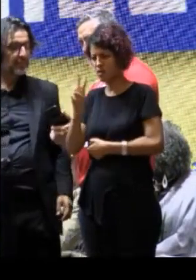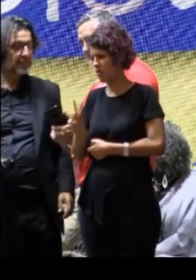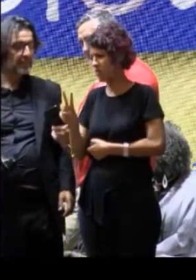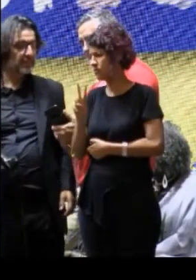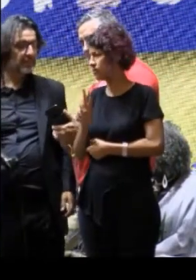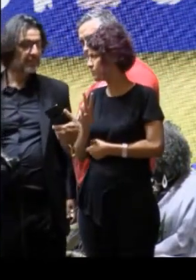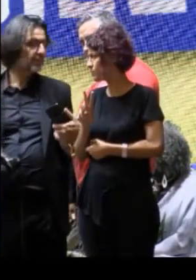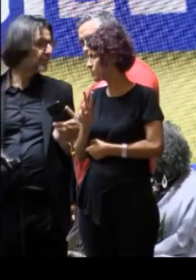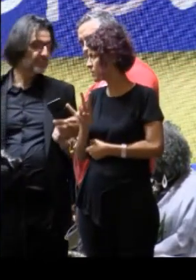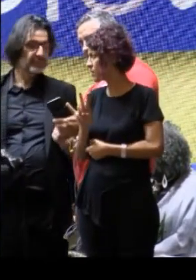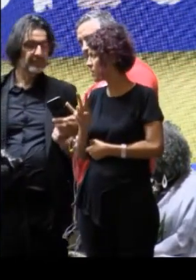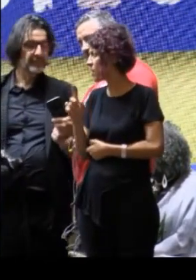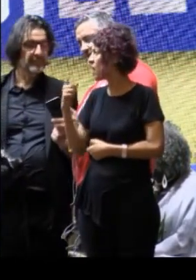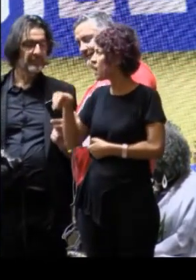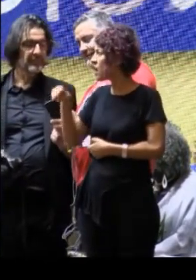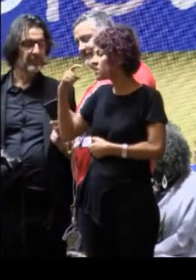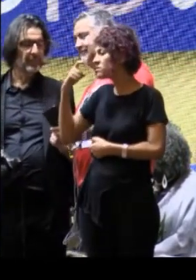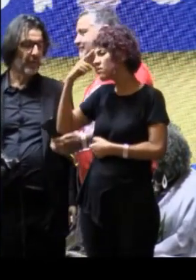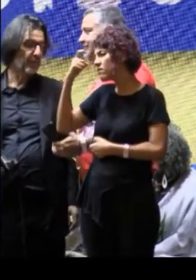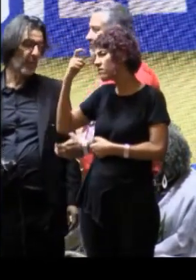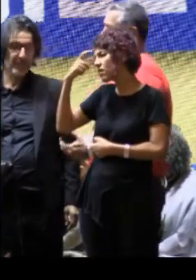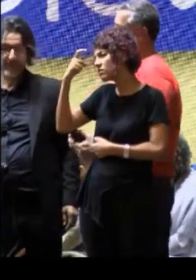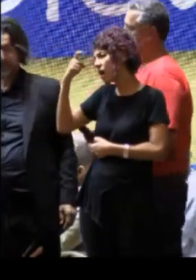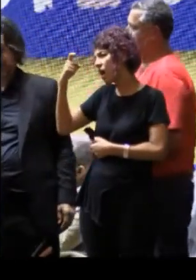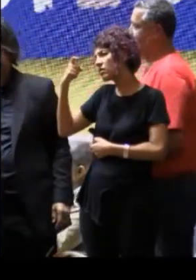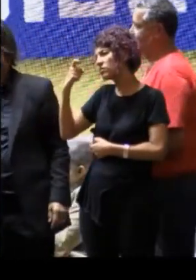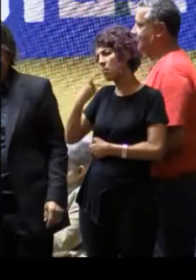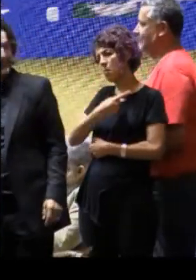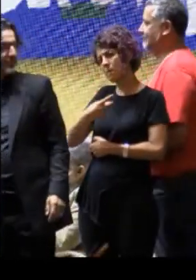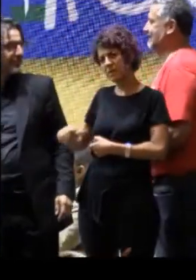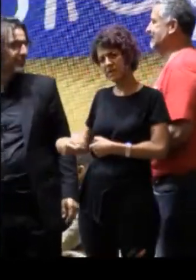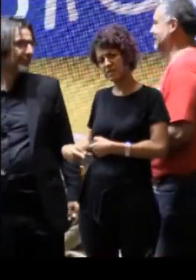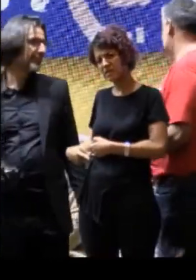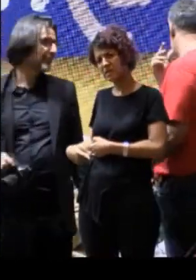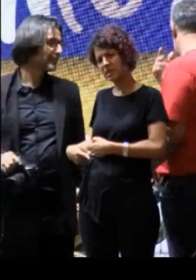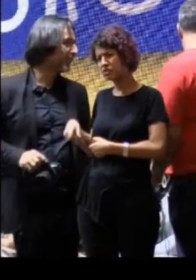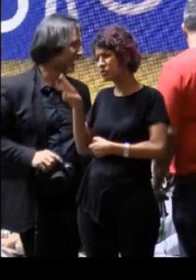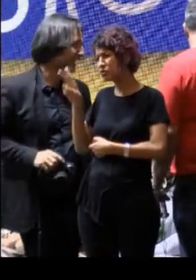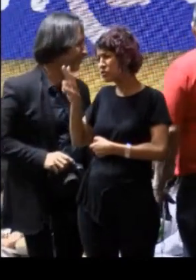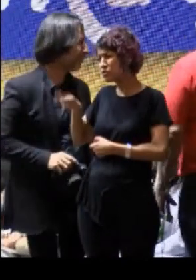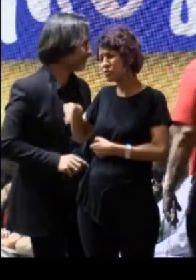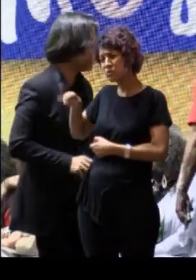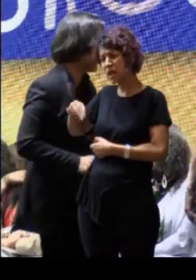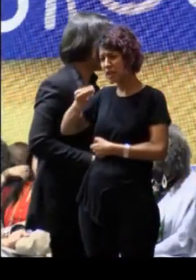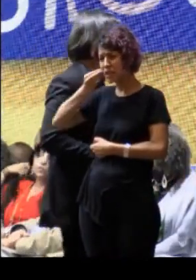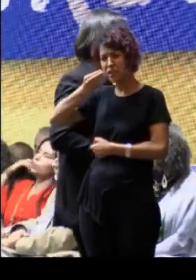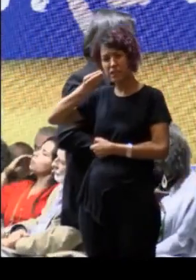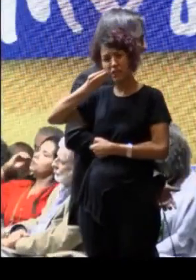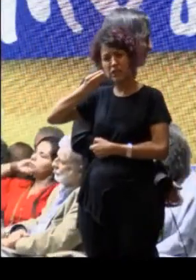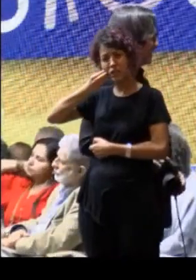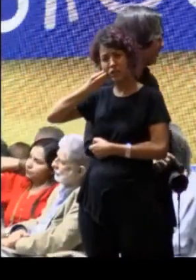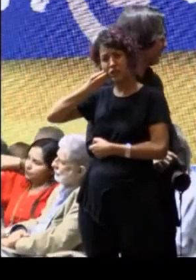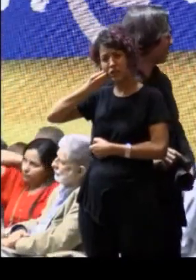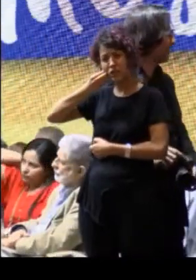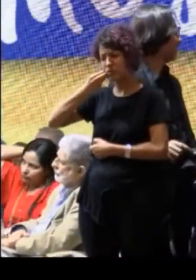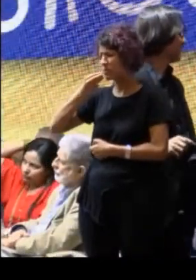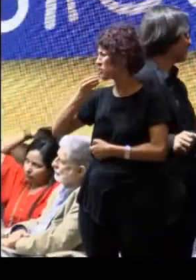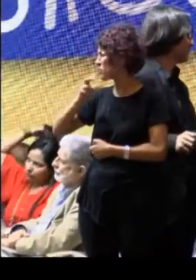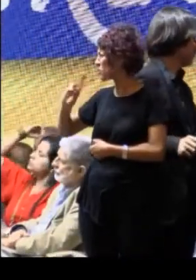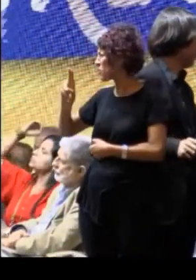Inventaram um candidato a presidente que não tinha disputado a presidência, um tal de